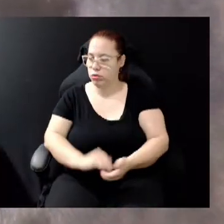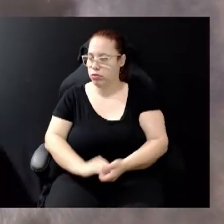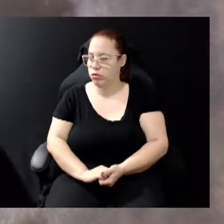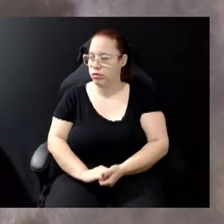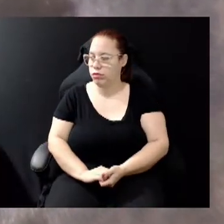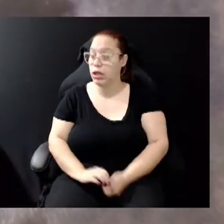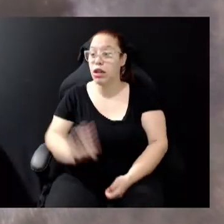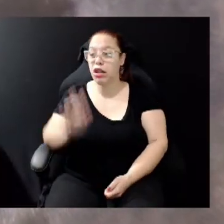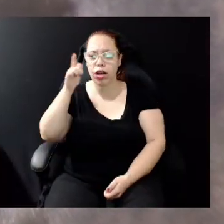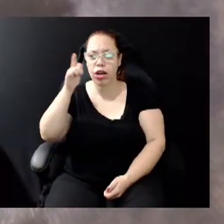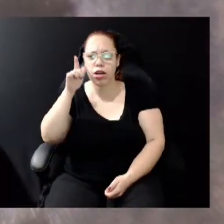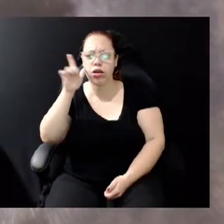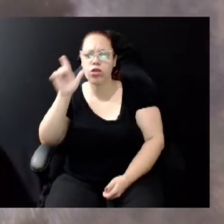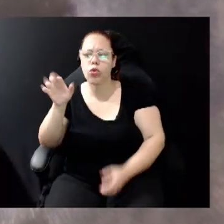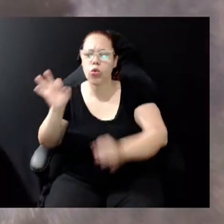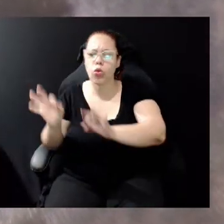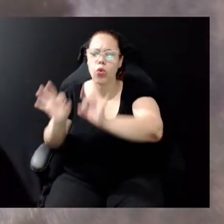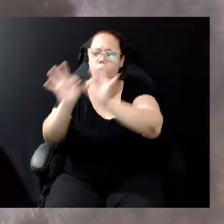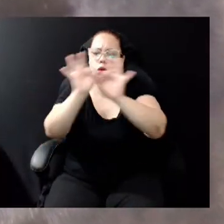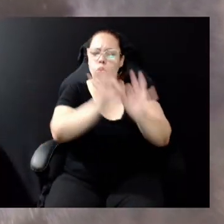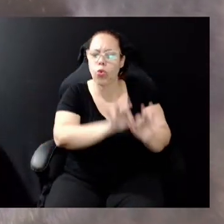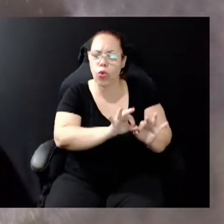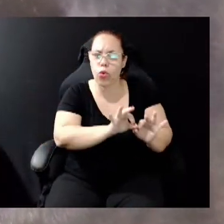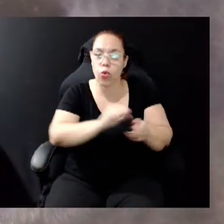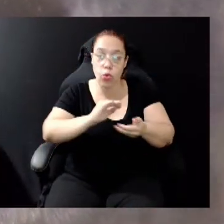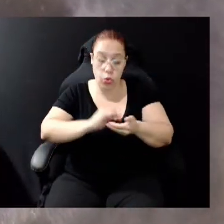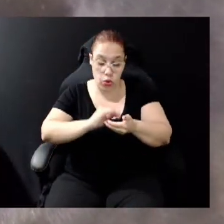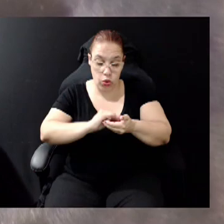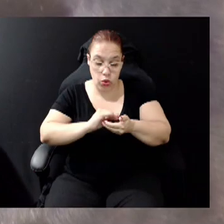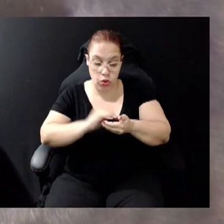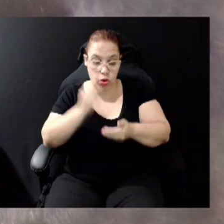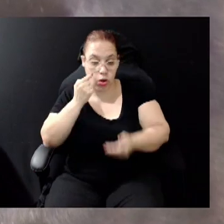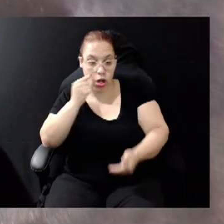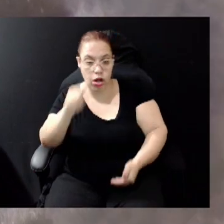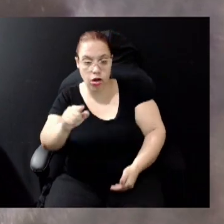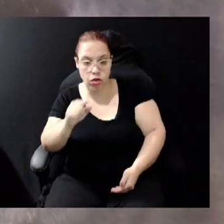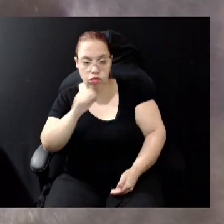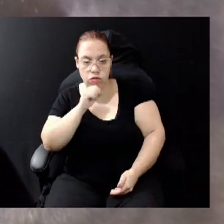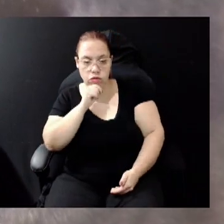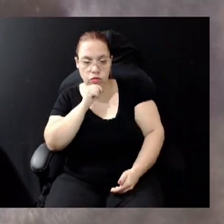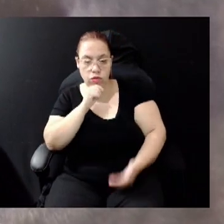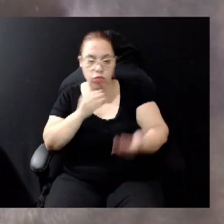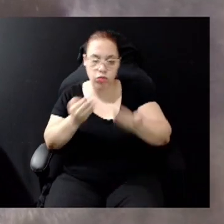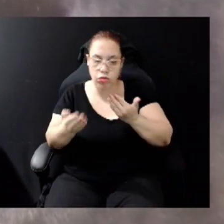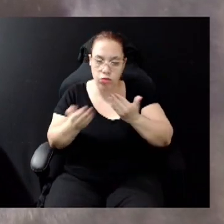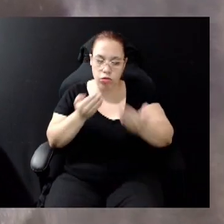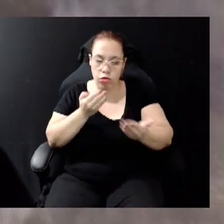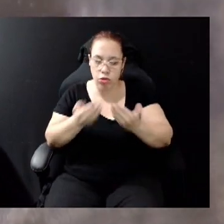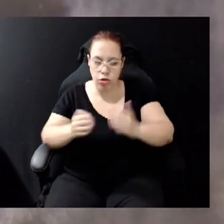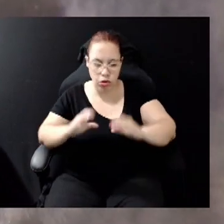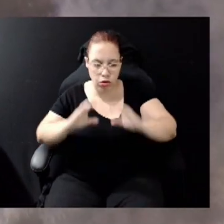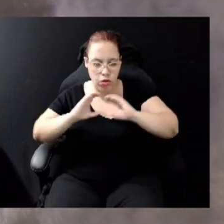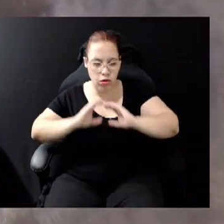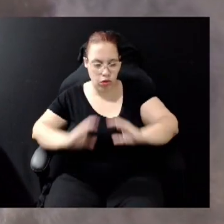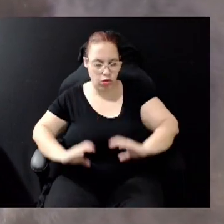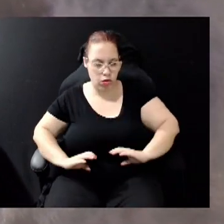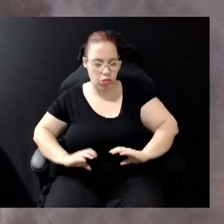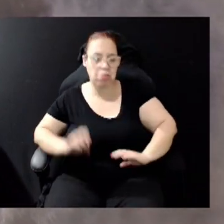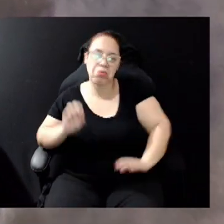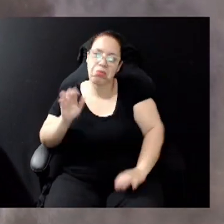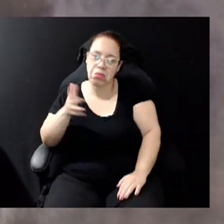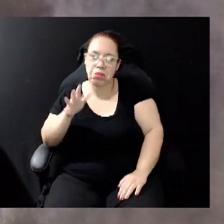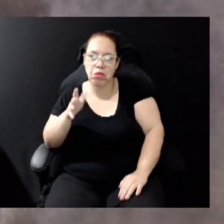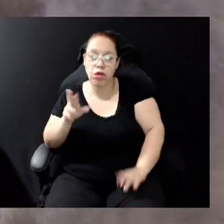conseguir acompanhar a cópula, melhor. Mas a gente vendo esses parâmetros de comportamento, a gente pode estimar uma